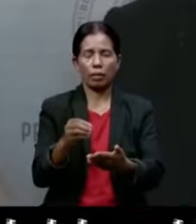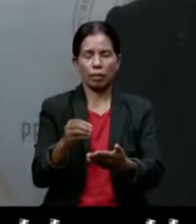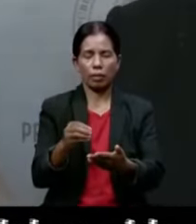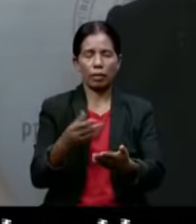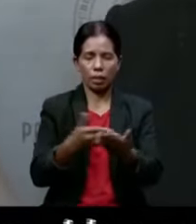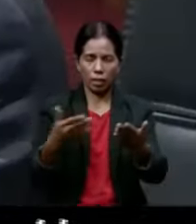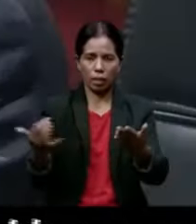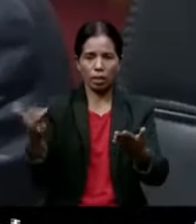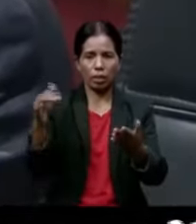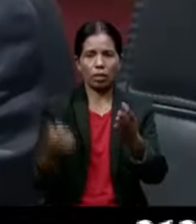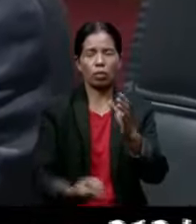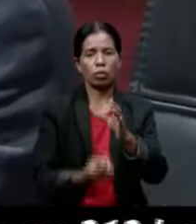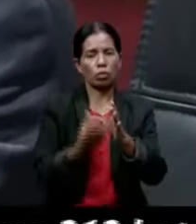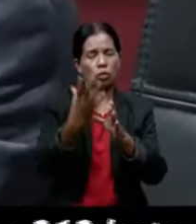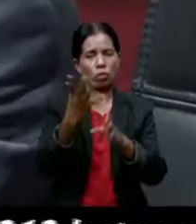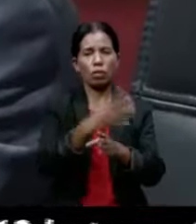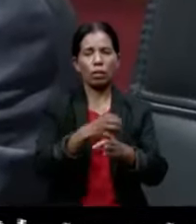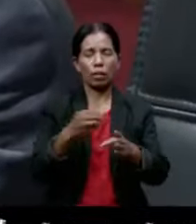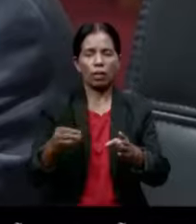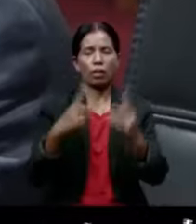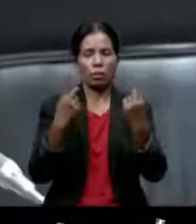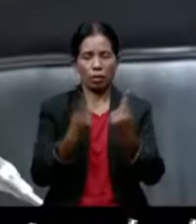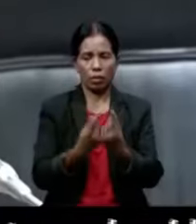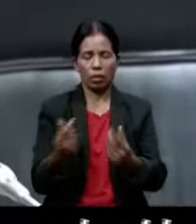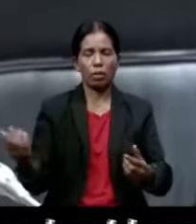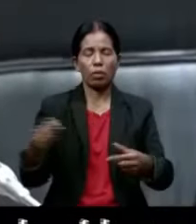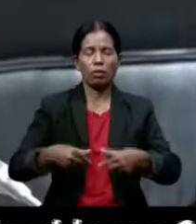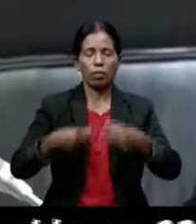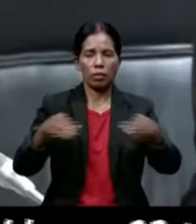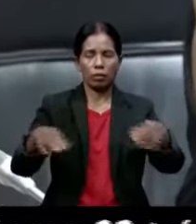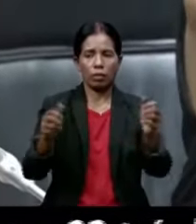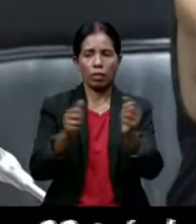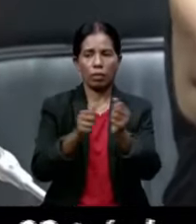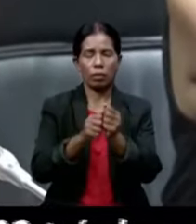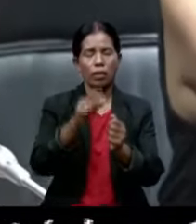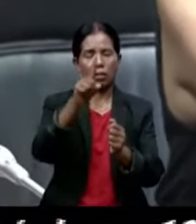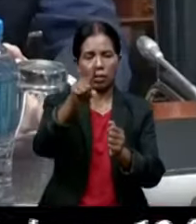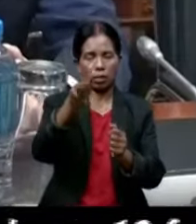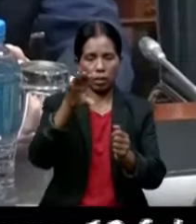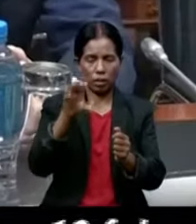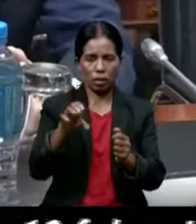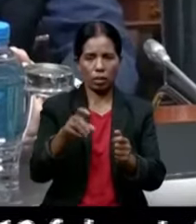energia solar. Tuir plano, empresa nesse for serviço para Timor-Leste a torcida e a